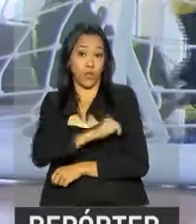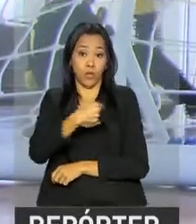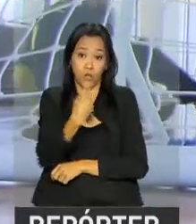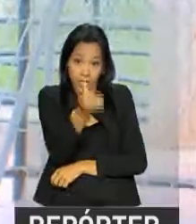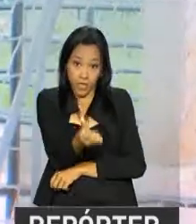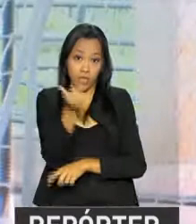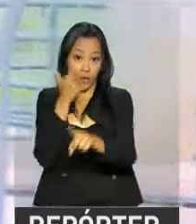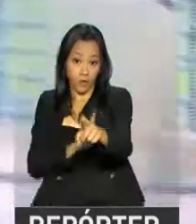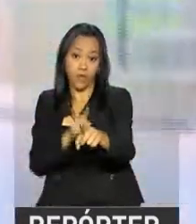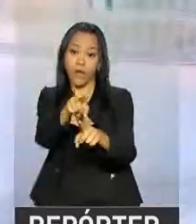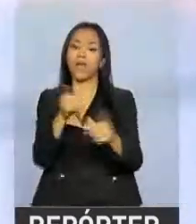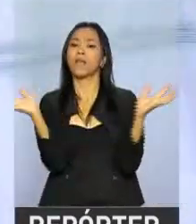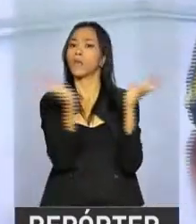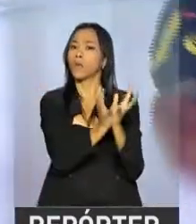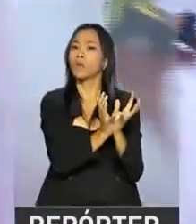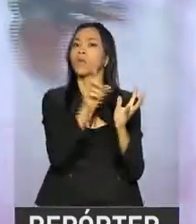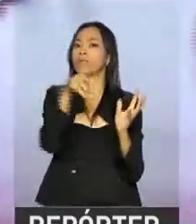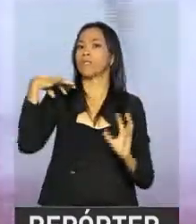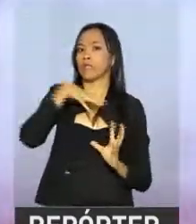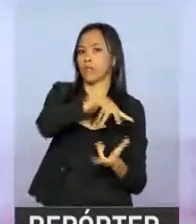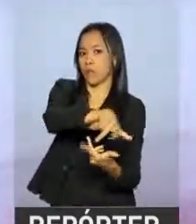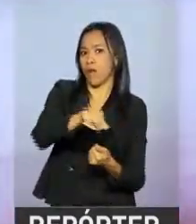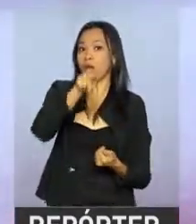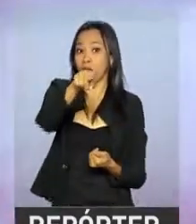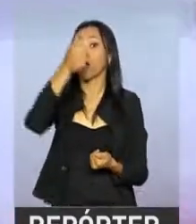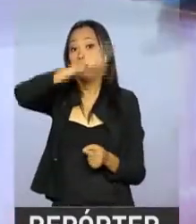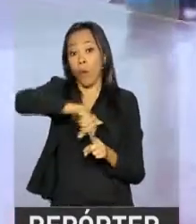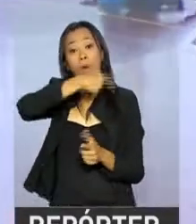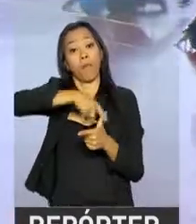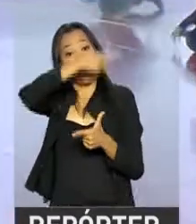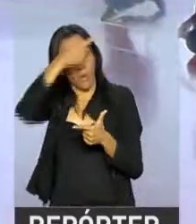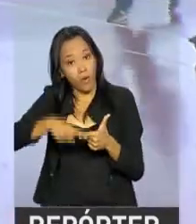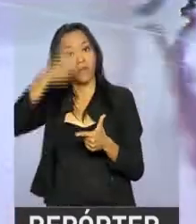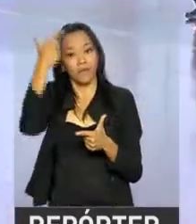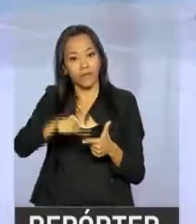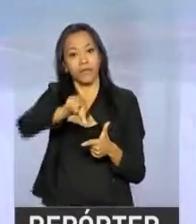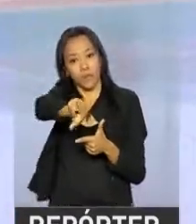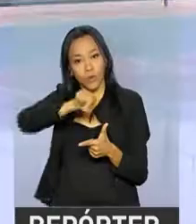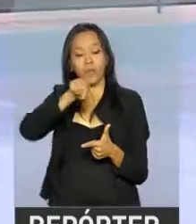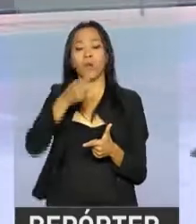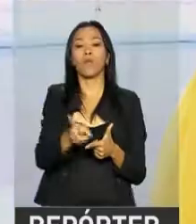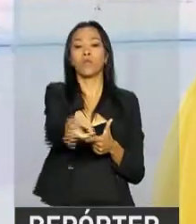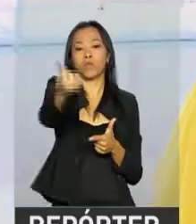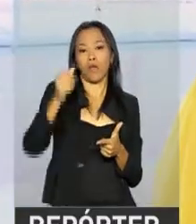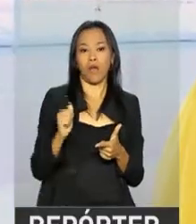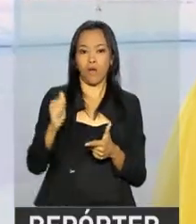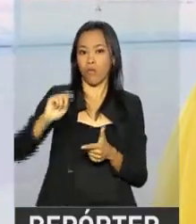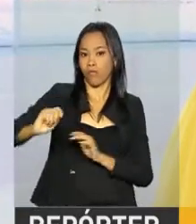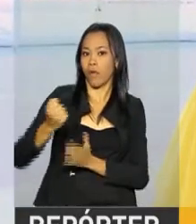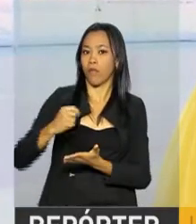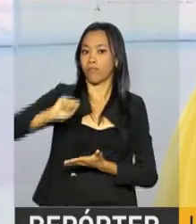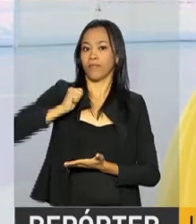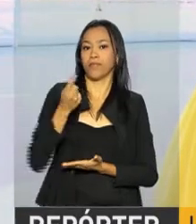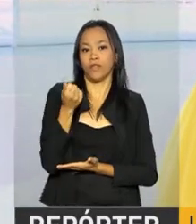Bolsa Atleta na categoria internacional e foi mais uma vez selecionado para continuar com o benefício. As expectativas